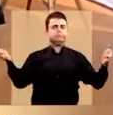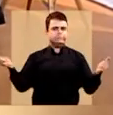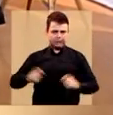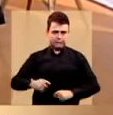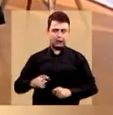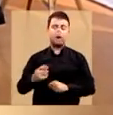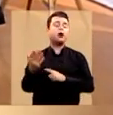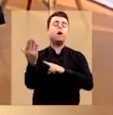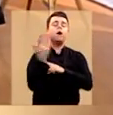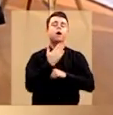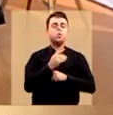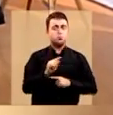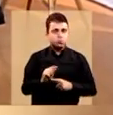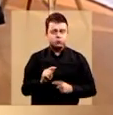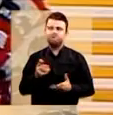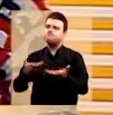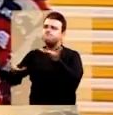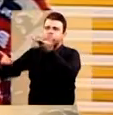nos fazendo...